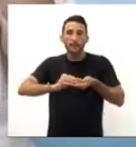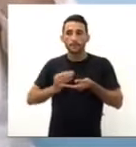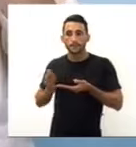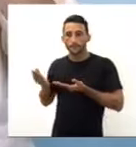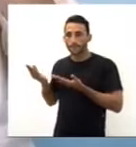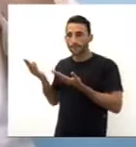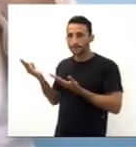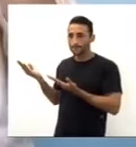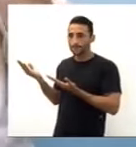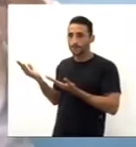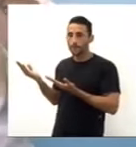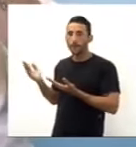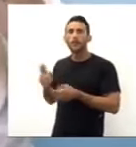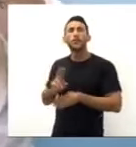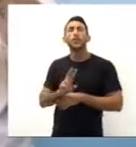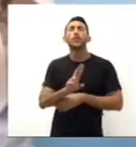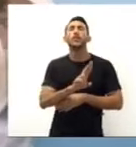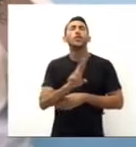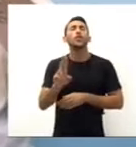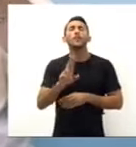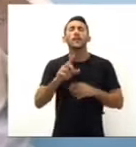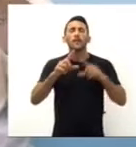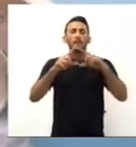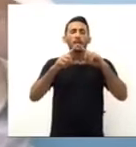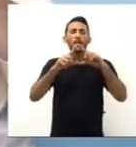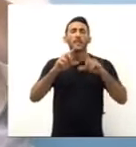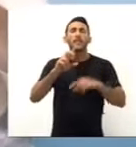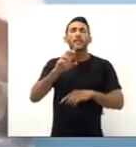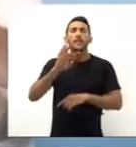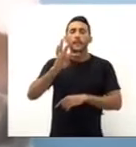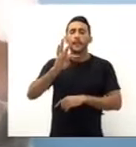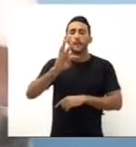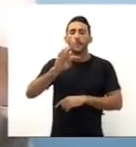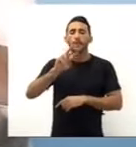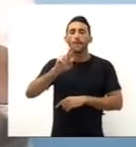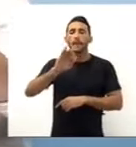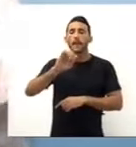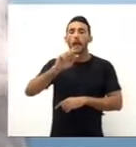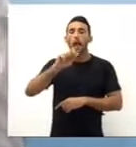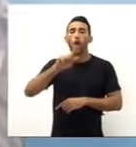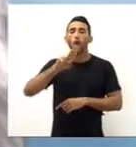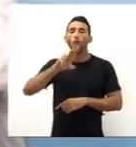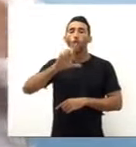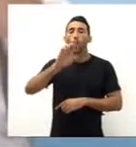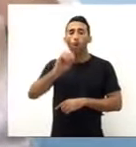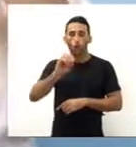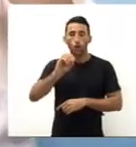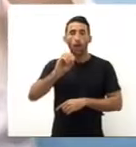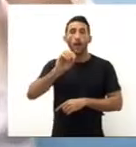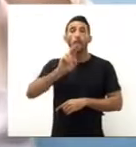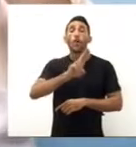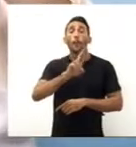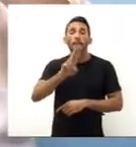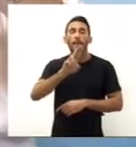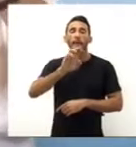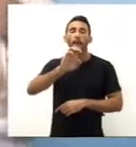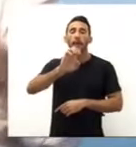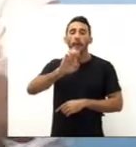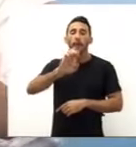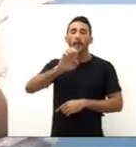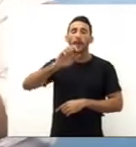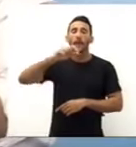triângulo equilátero. Mas ele é muito pequenininho, tá? Então, eu fiz um pouquinho maior.